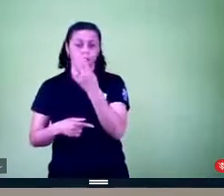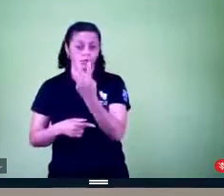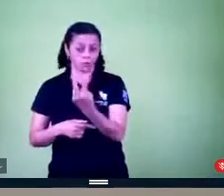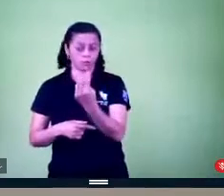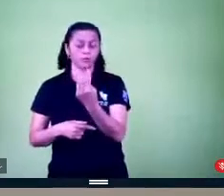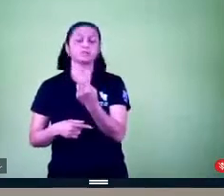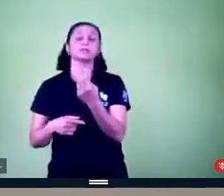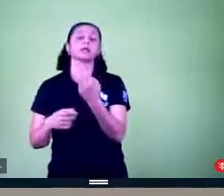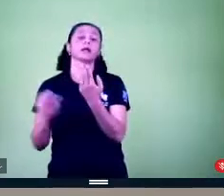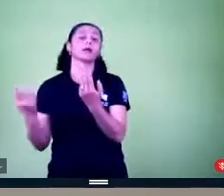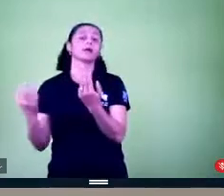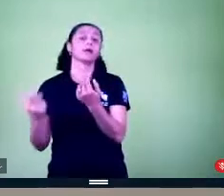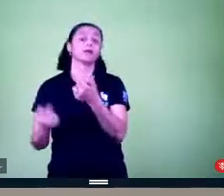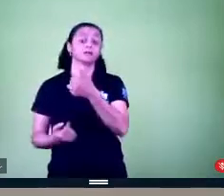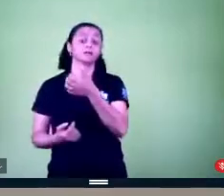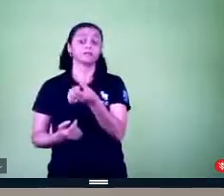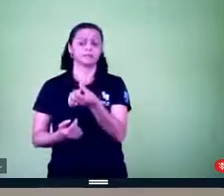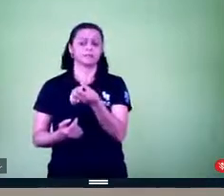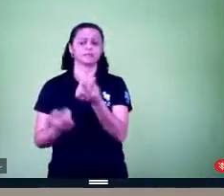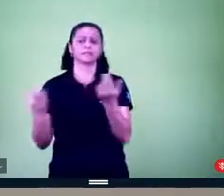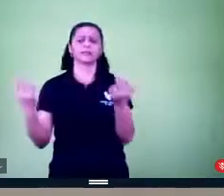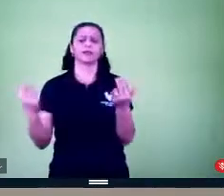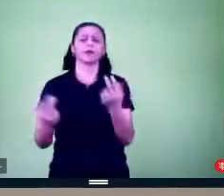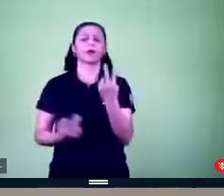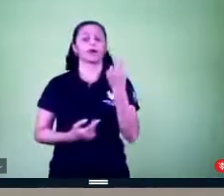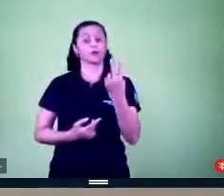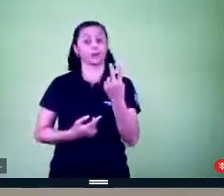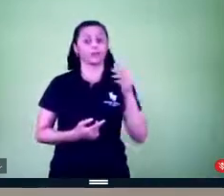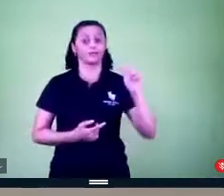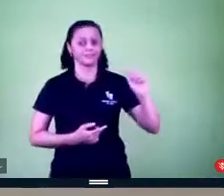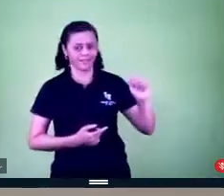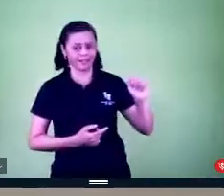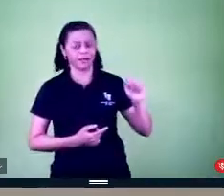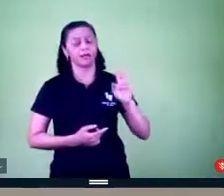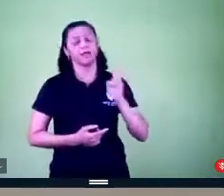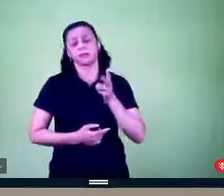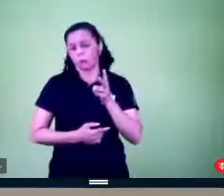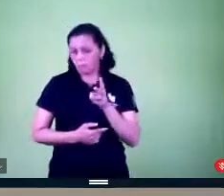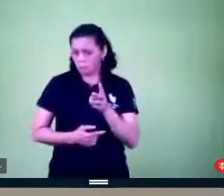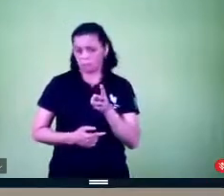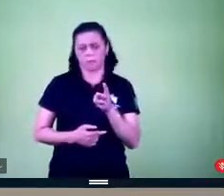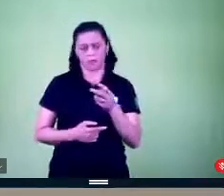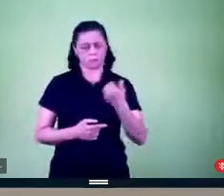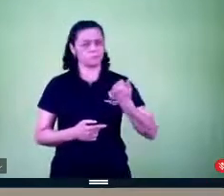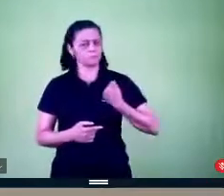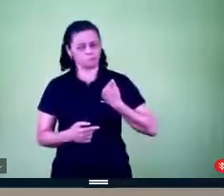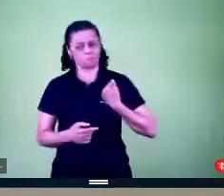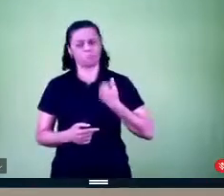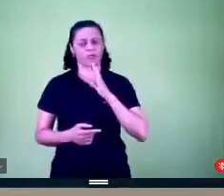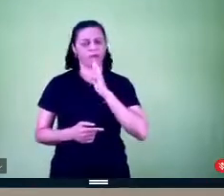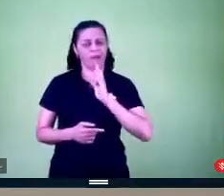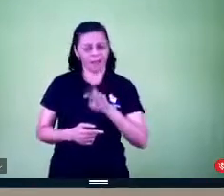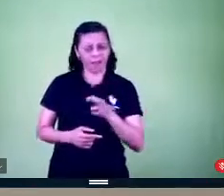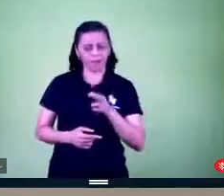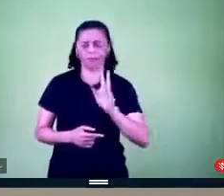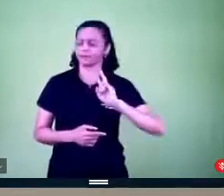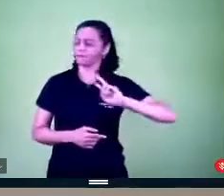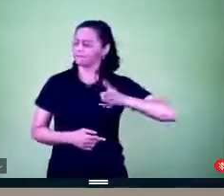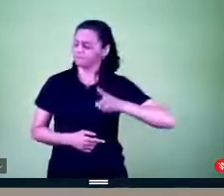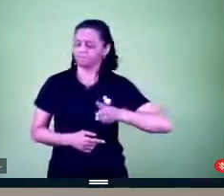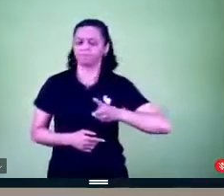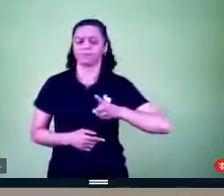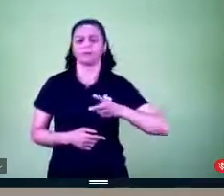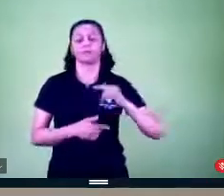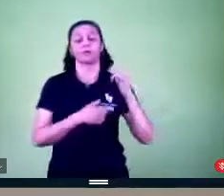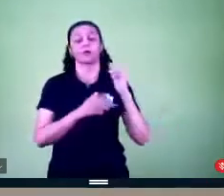Então percebam que eu cheguei nos mesmos valores, né? Cheguei aqui nos mesmos valores, pelo modo clássico e pelo modo